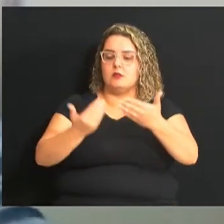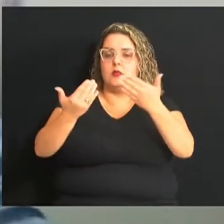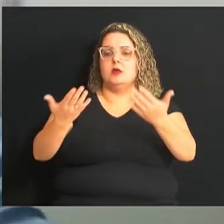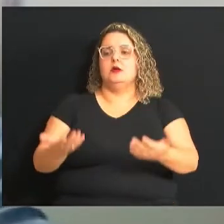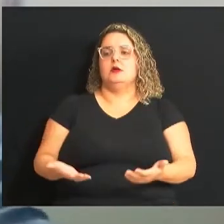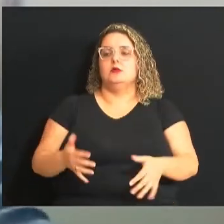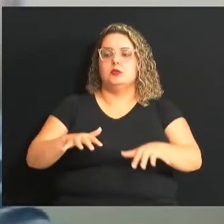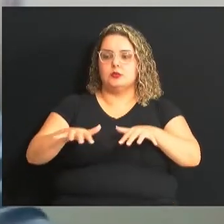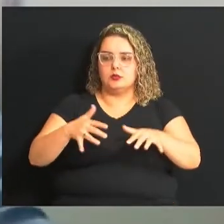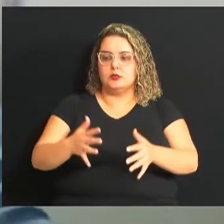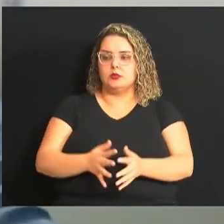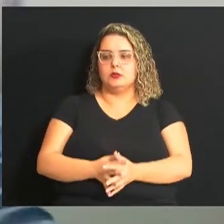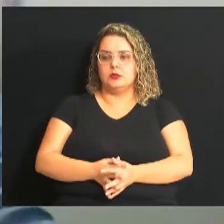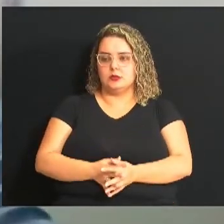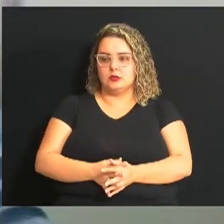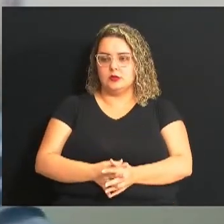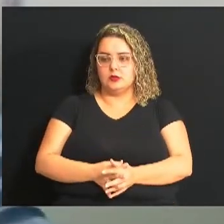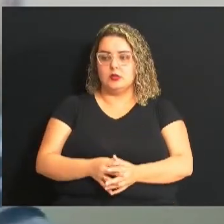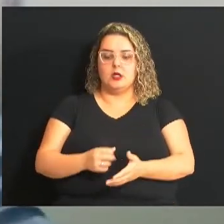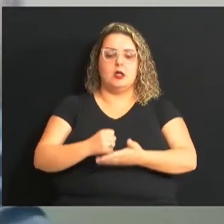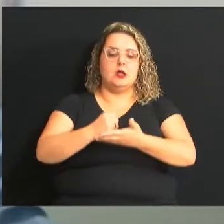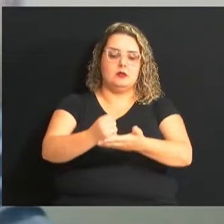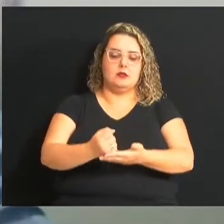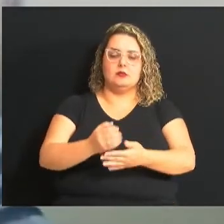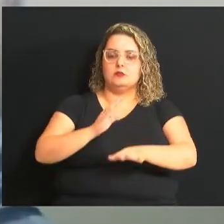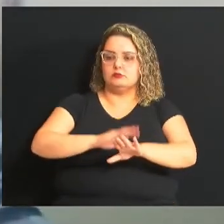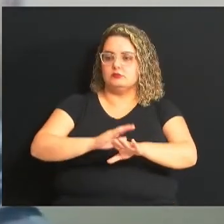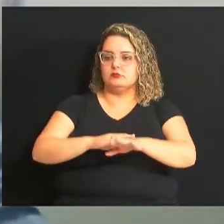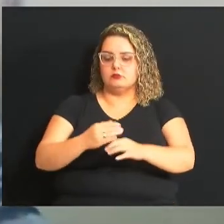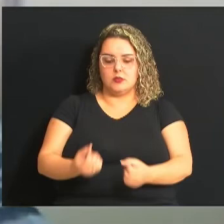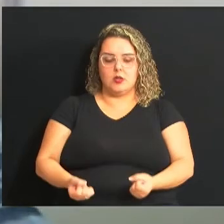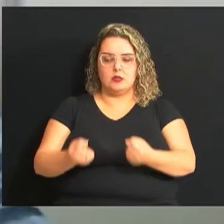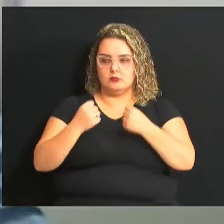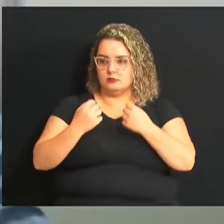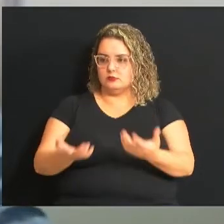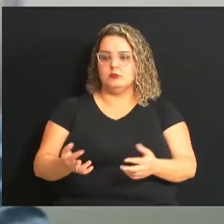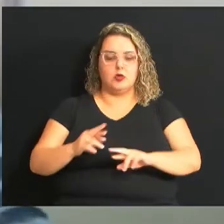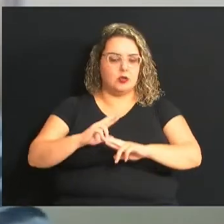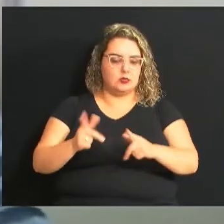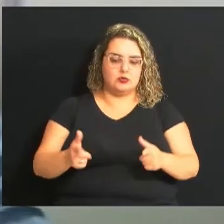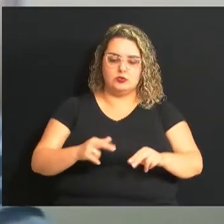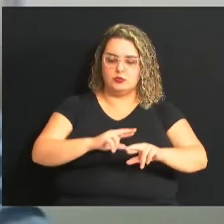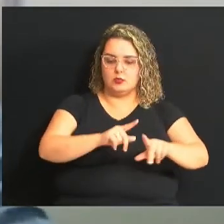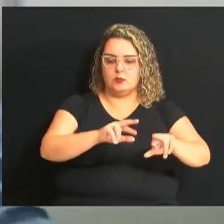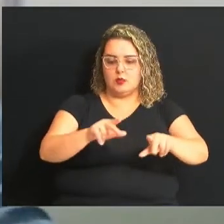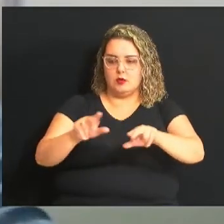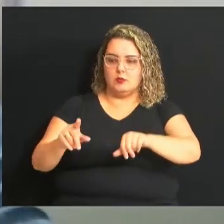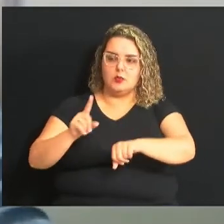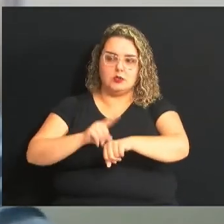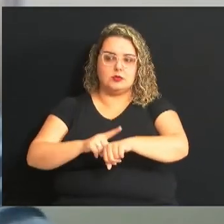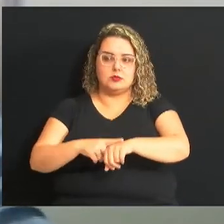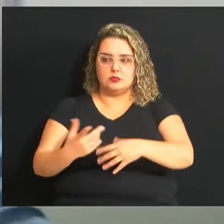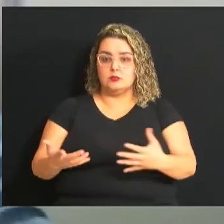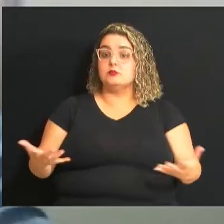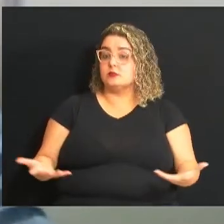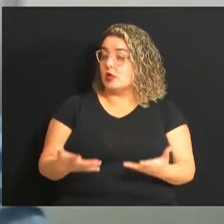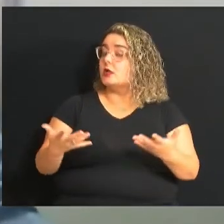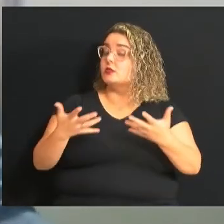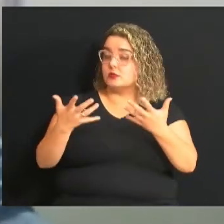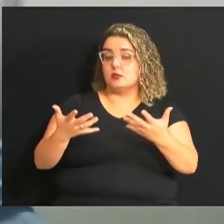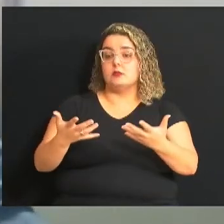dela, né? Então, você levar ela para praticar atividade física que seja diferente uma da outra, por tempo, isso vai contribuir muito para que ela